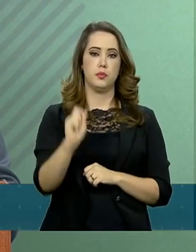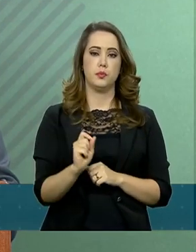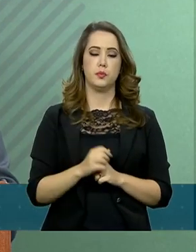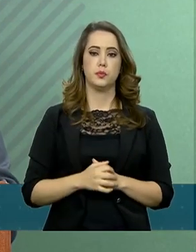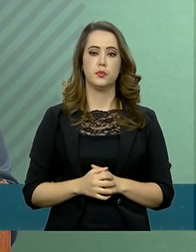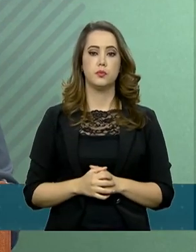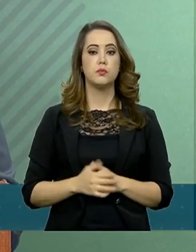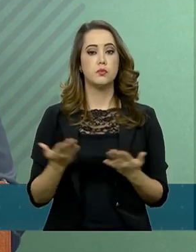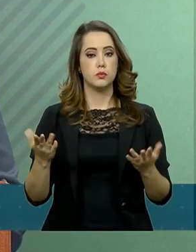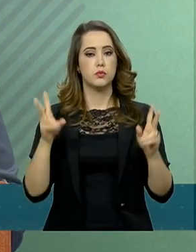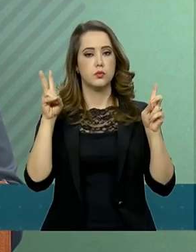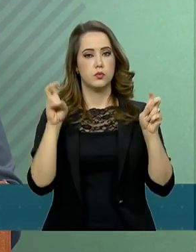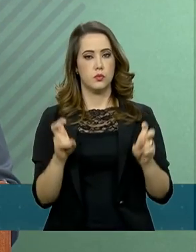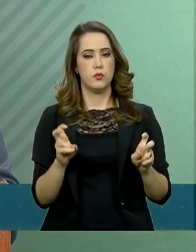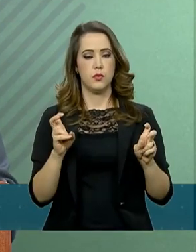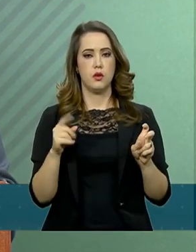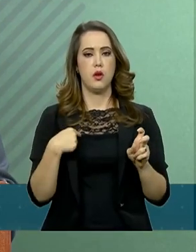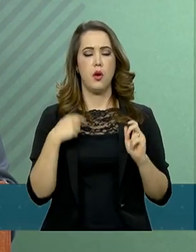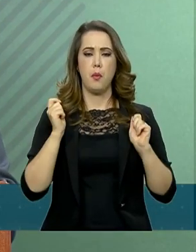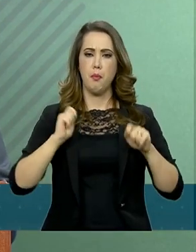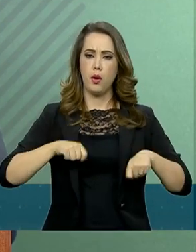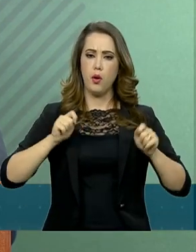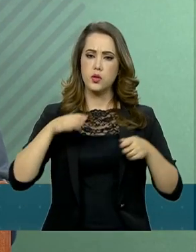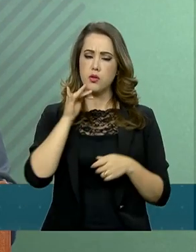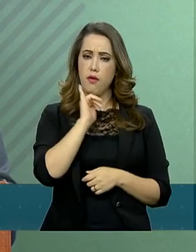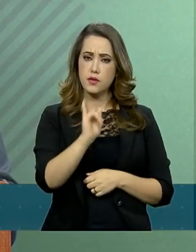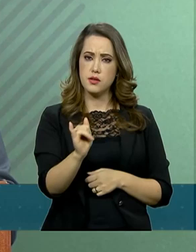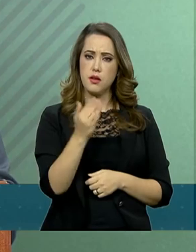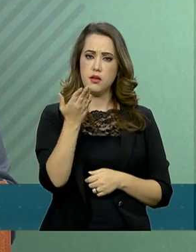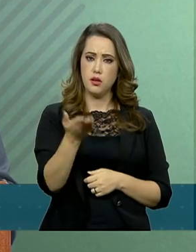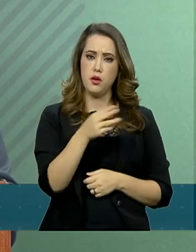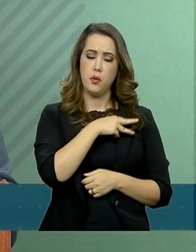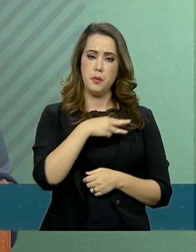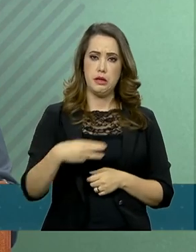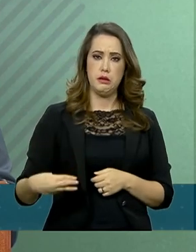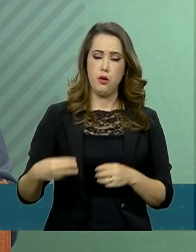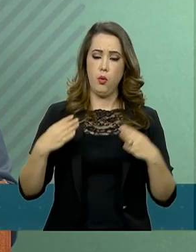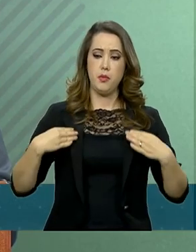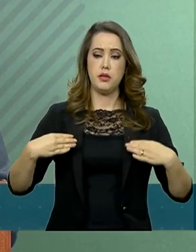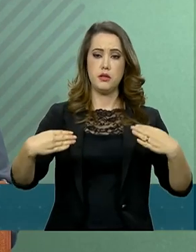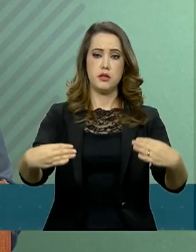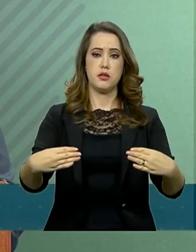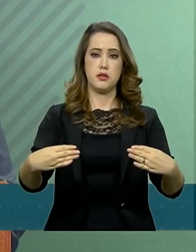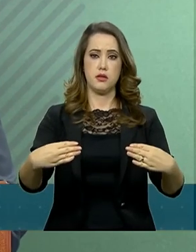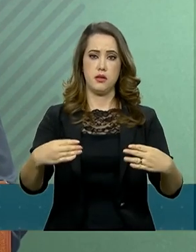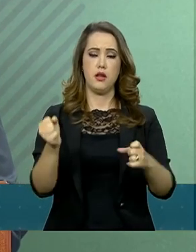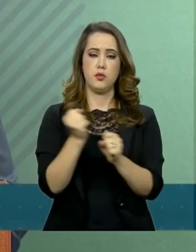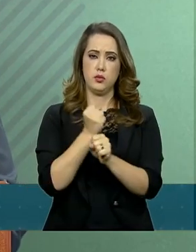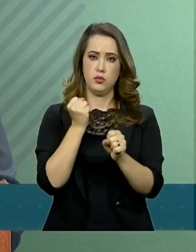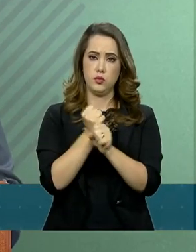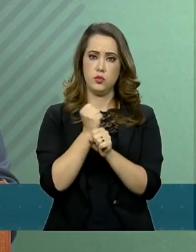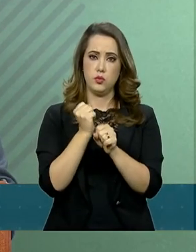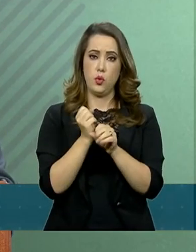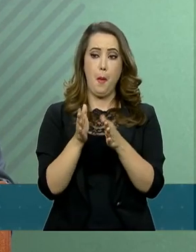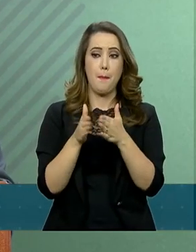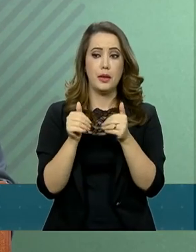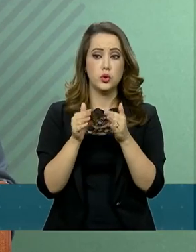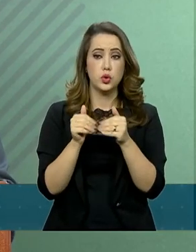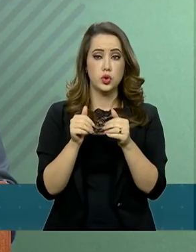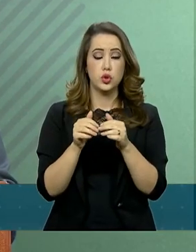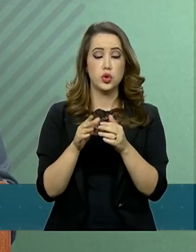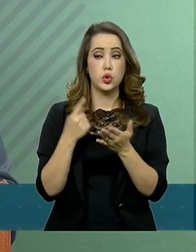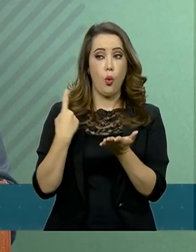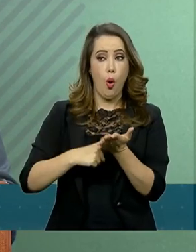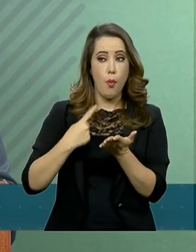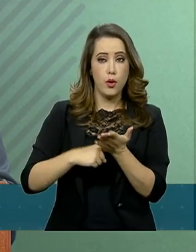nesse contexto eu posso adiantar que o ministério da estrutura solicitou formalmente à agência nacional